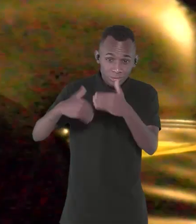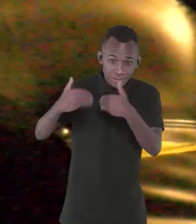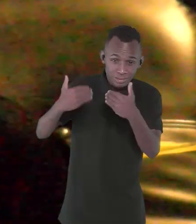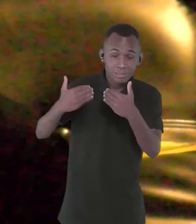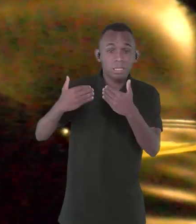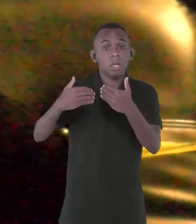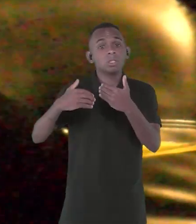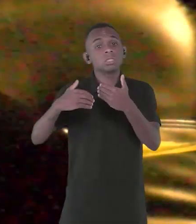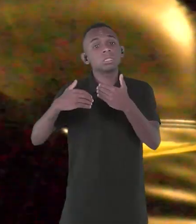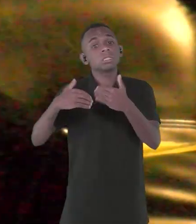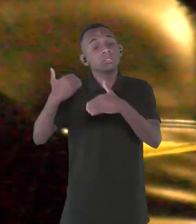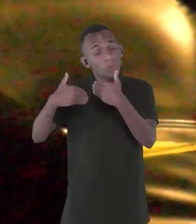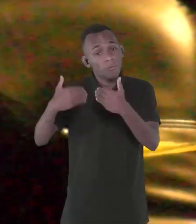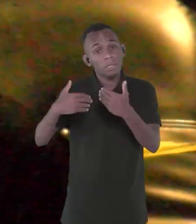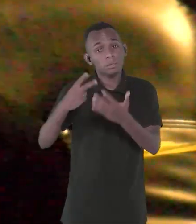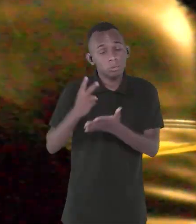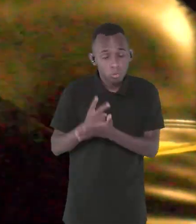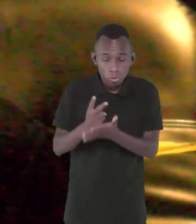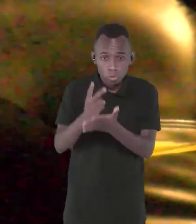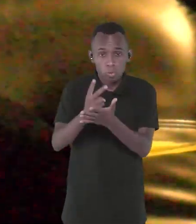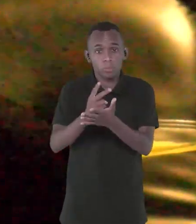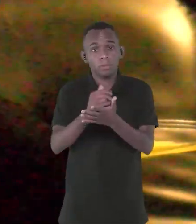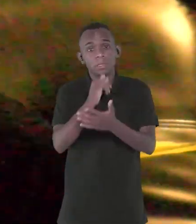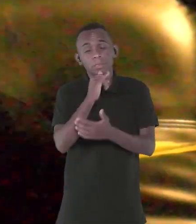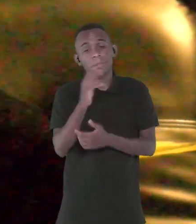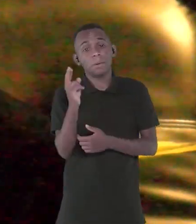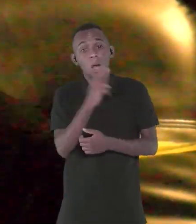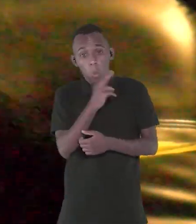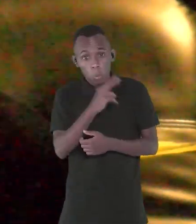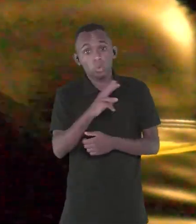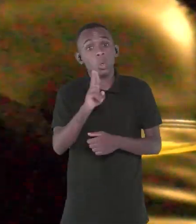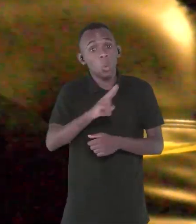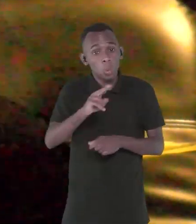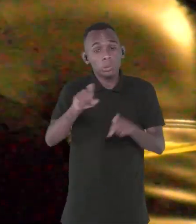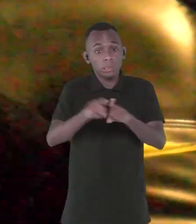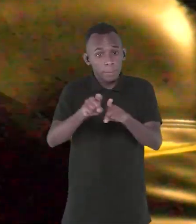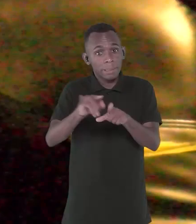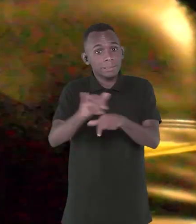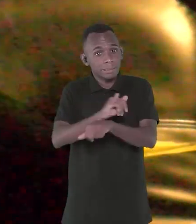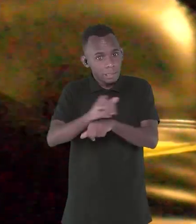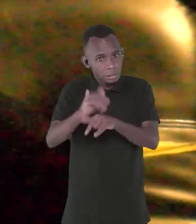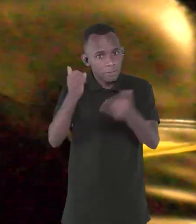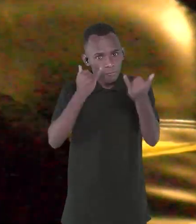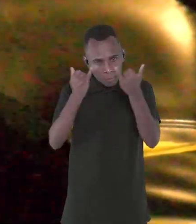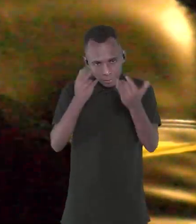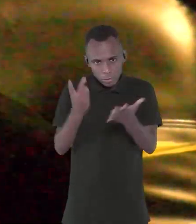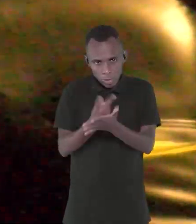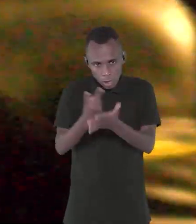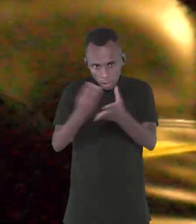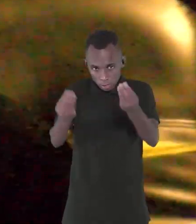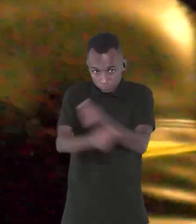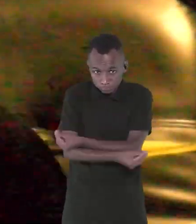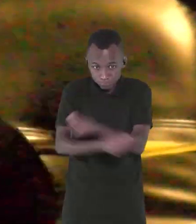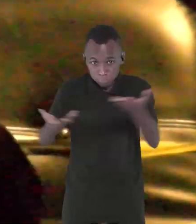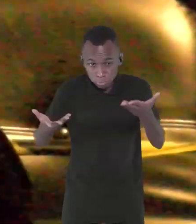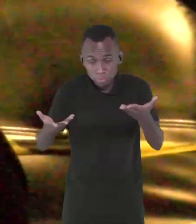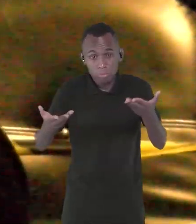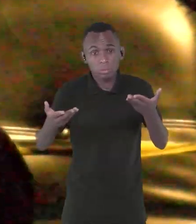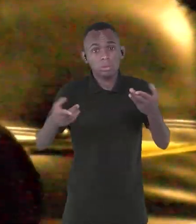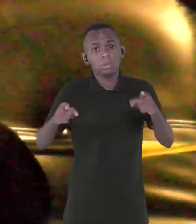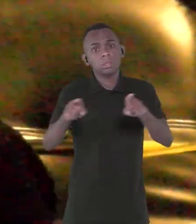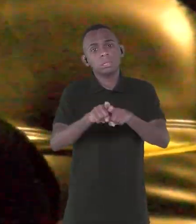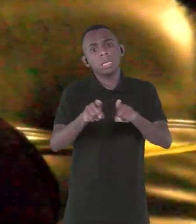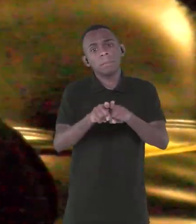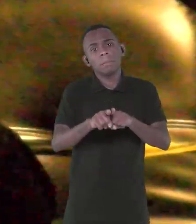Analytica, Brexit. A Rússia é conhecida por dominar muito as ferramentas, fora as